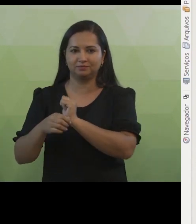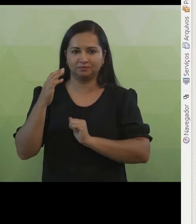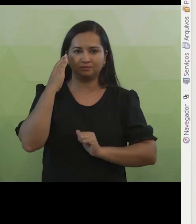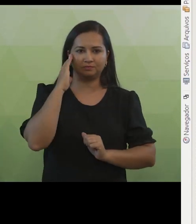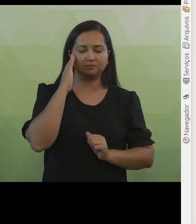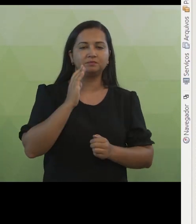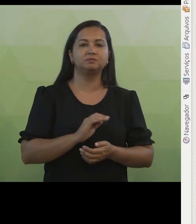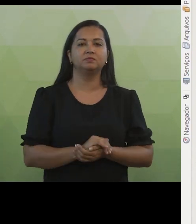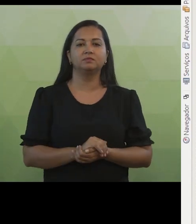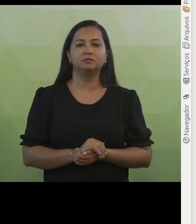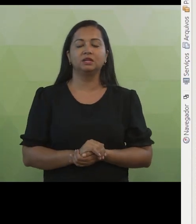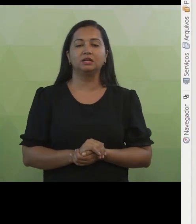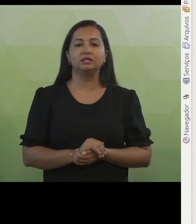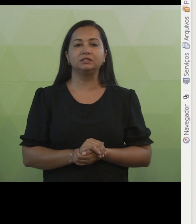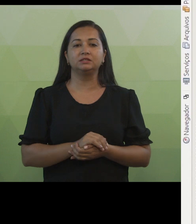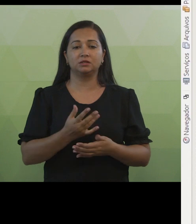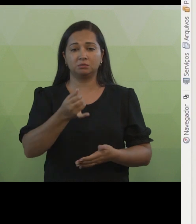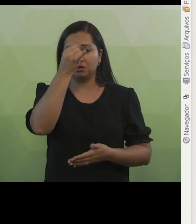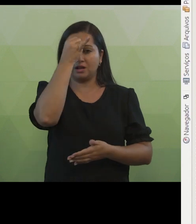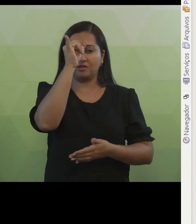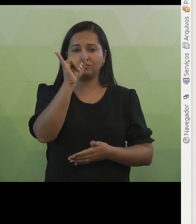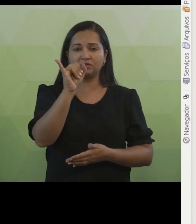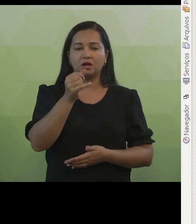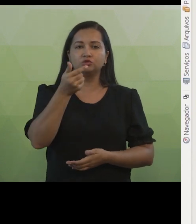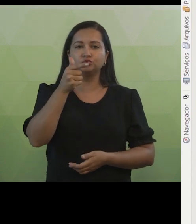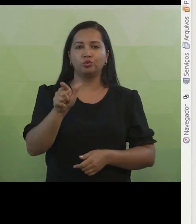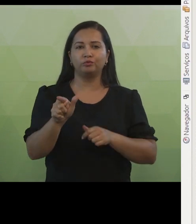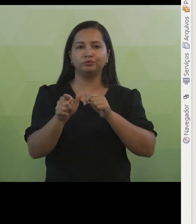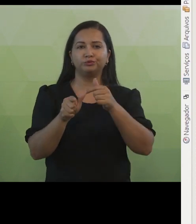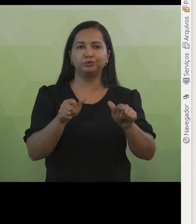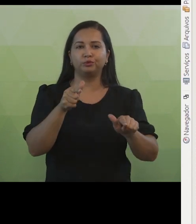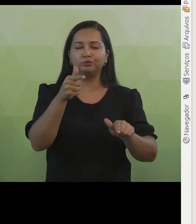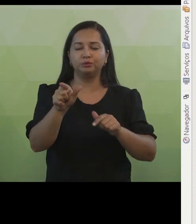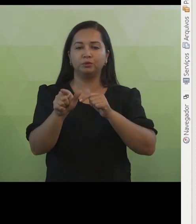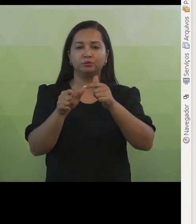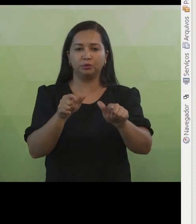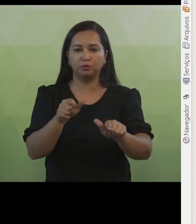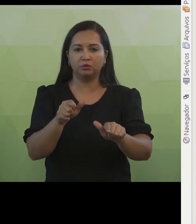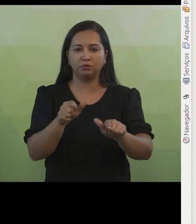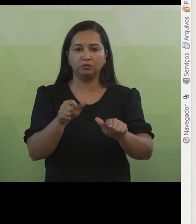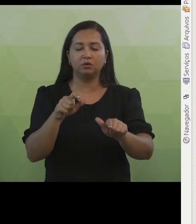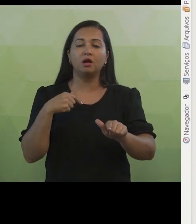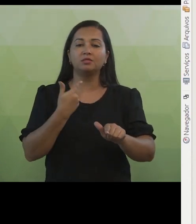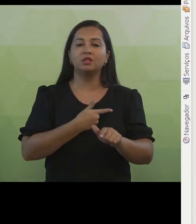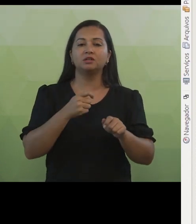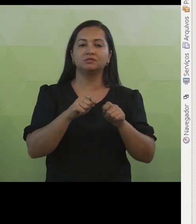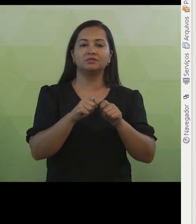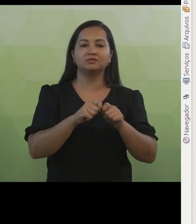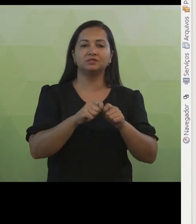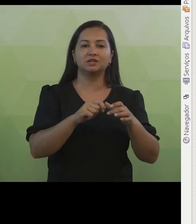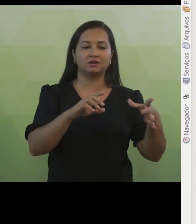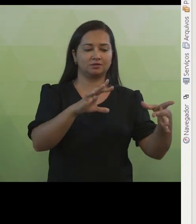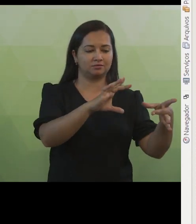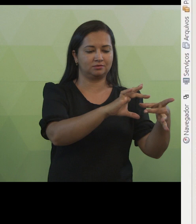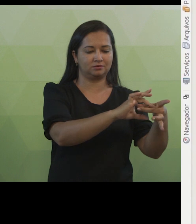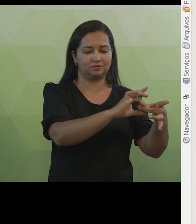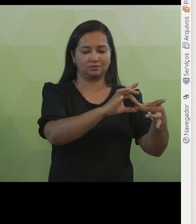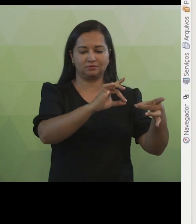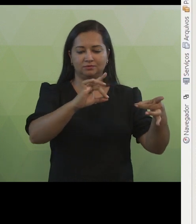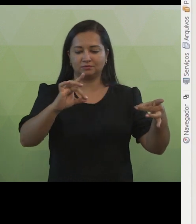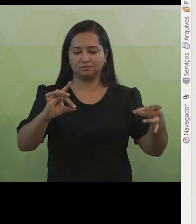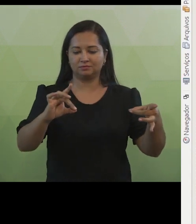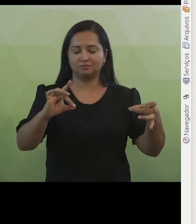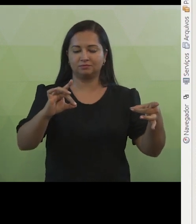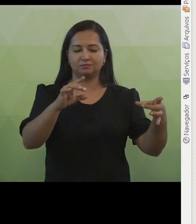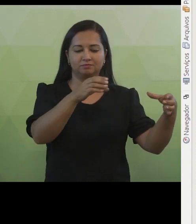repetição e melhorar o nosso projeto, podemos fazer de gerente uma extensão da classe funcionário. Para tanto,